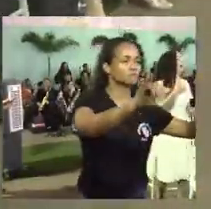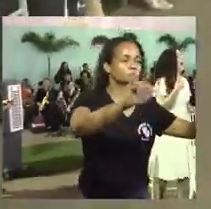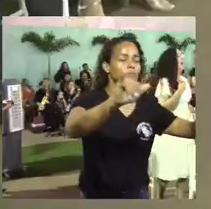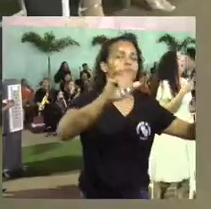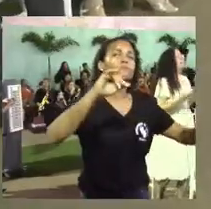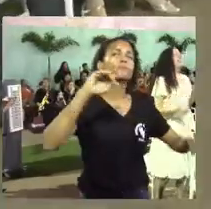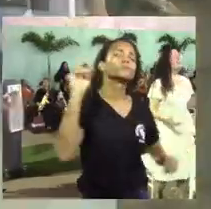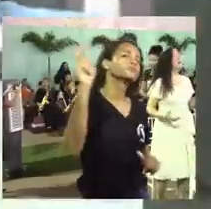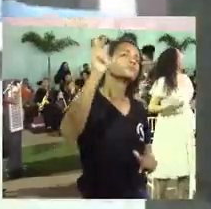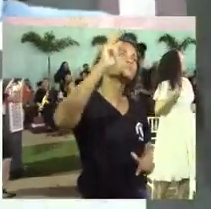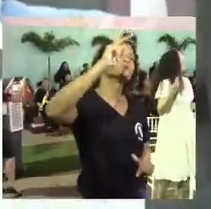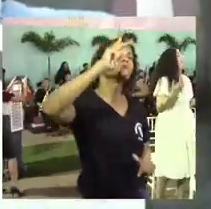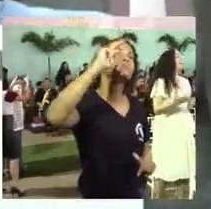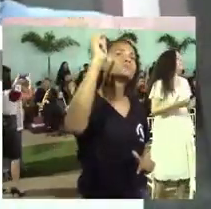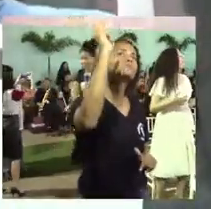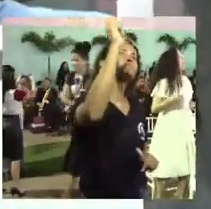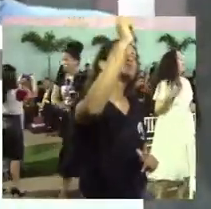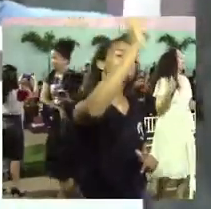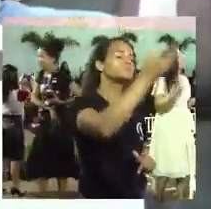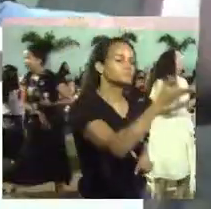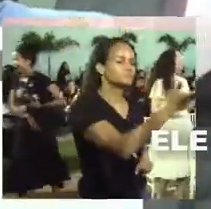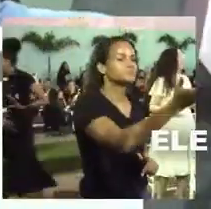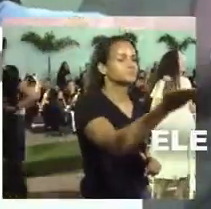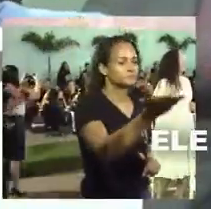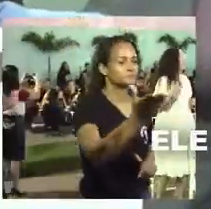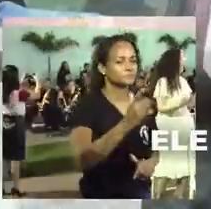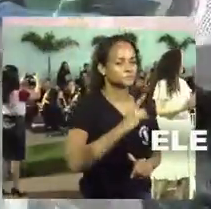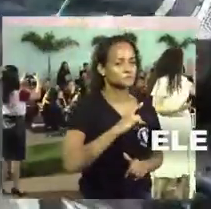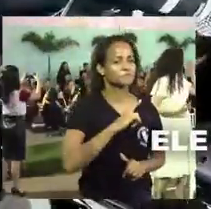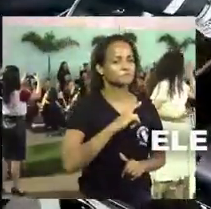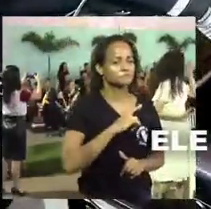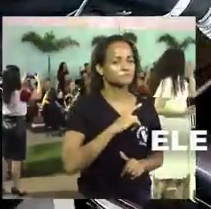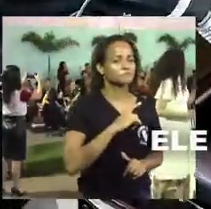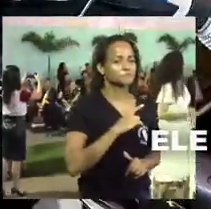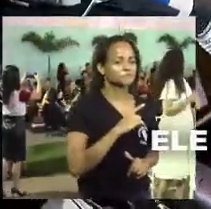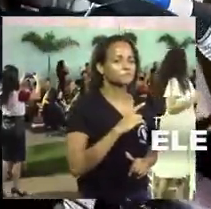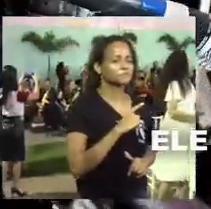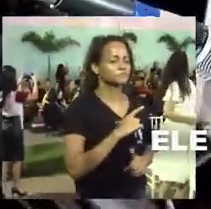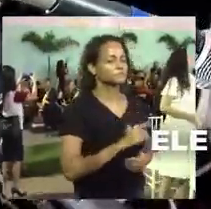falar no valor de você